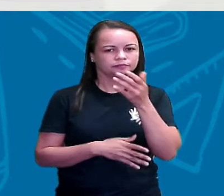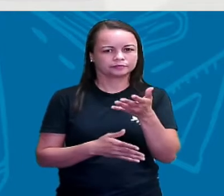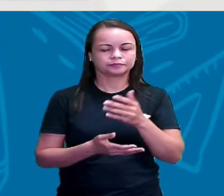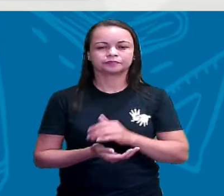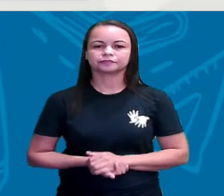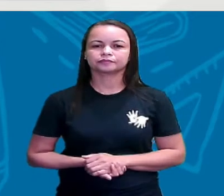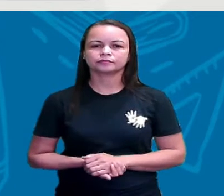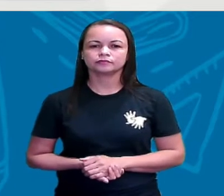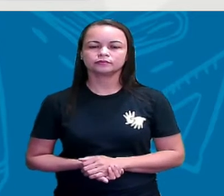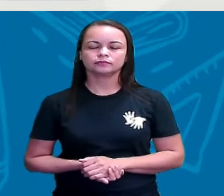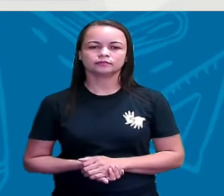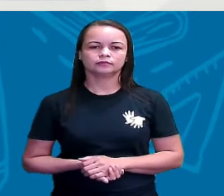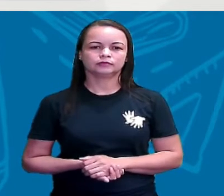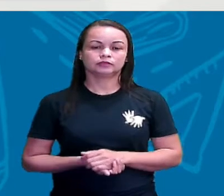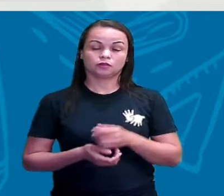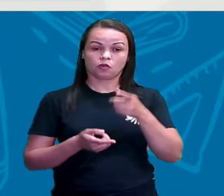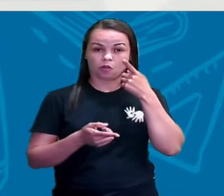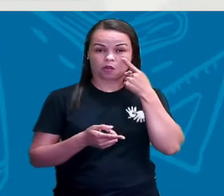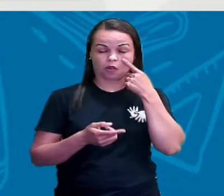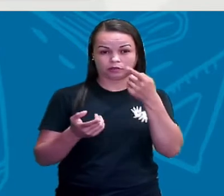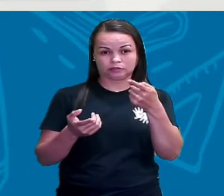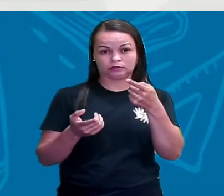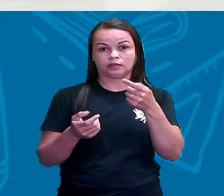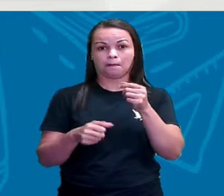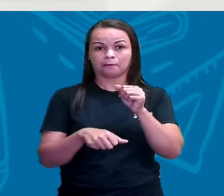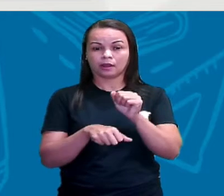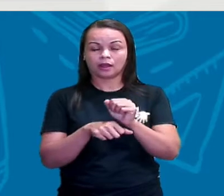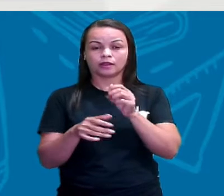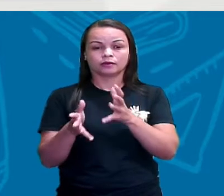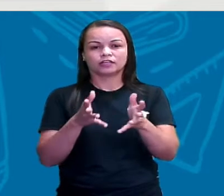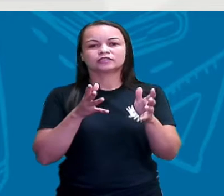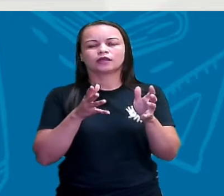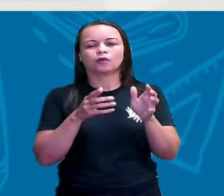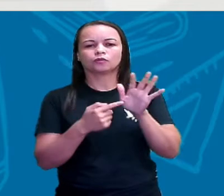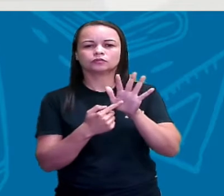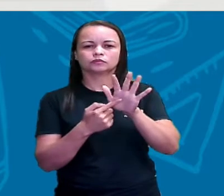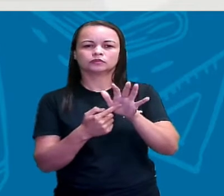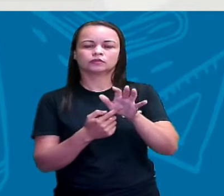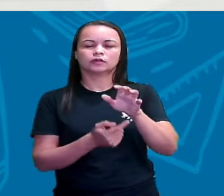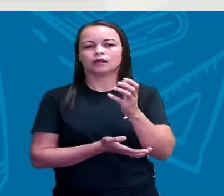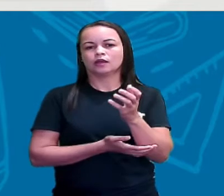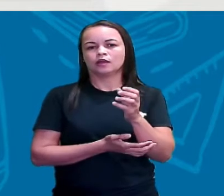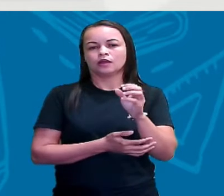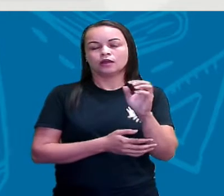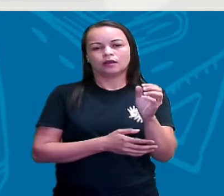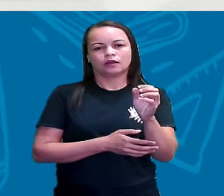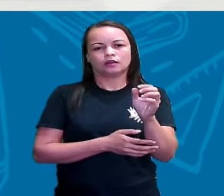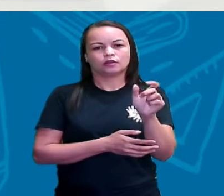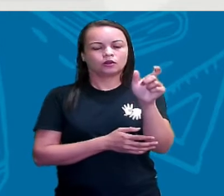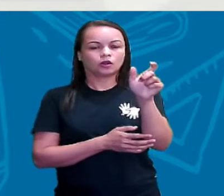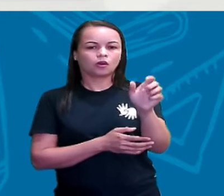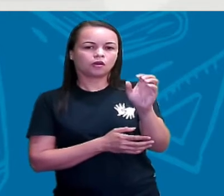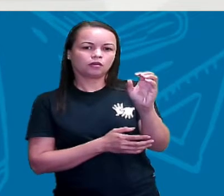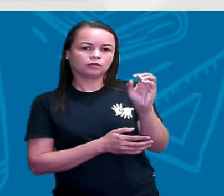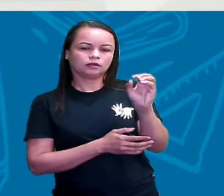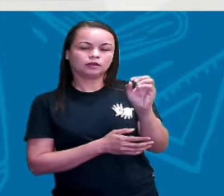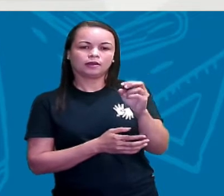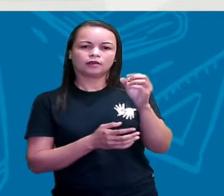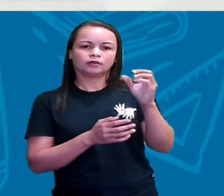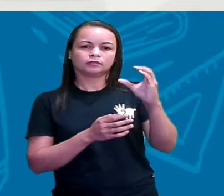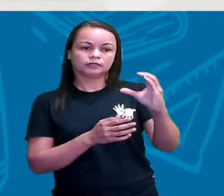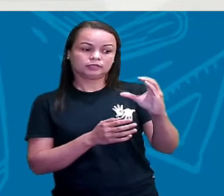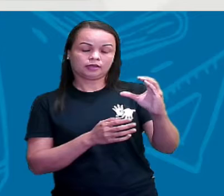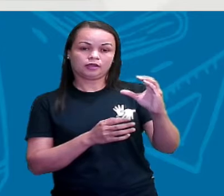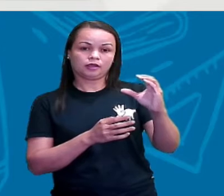To stop. Olha aí a formação de stop. T é consoante, O é vogal e P é consoante. Então,